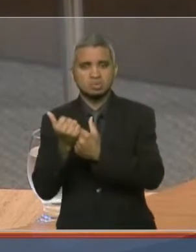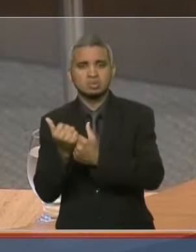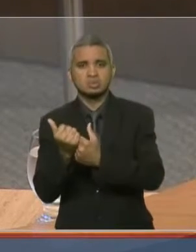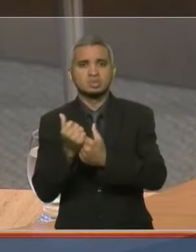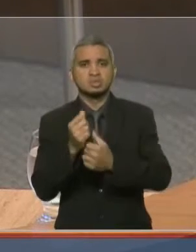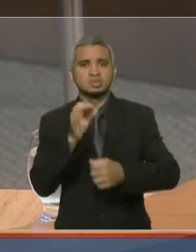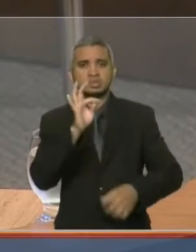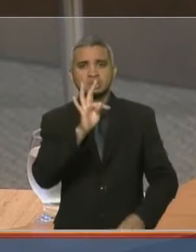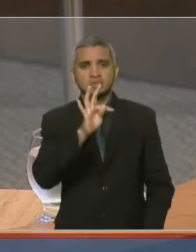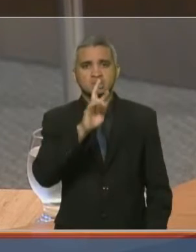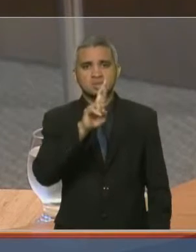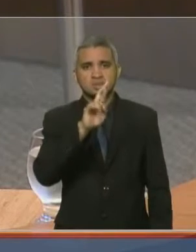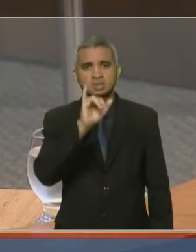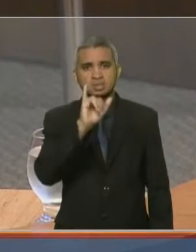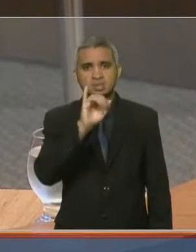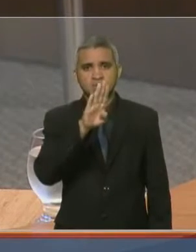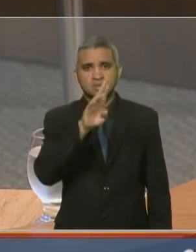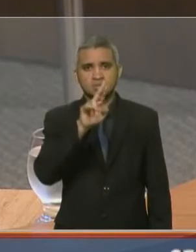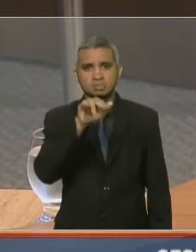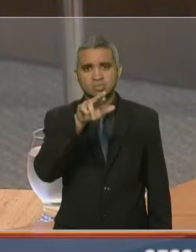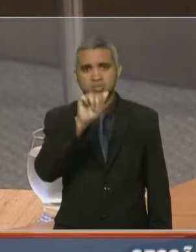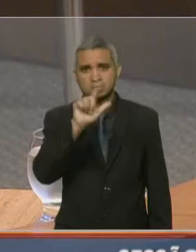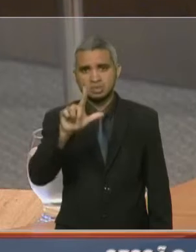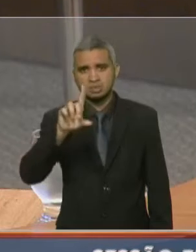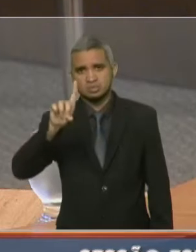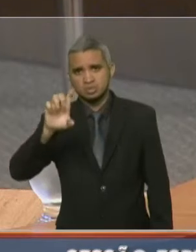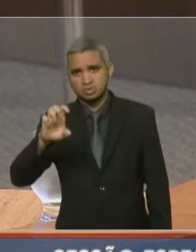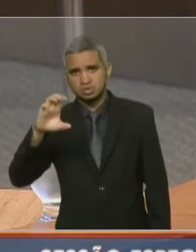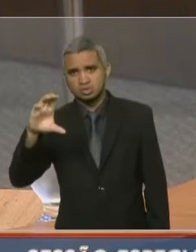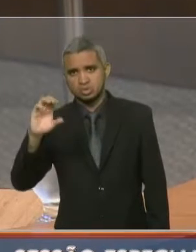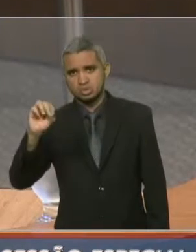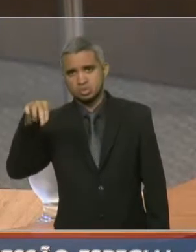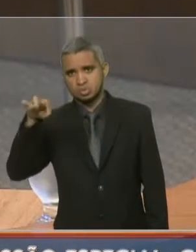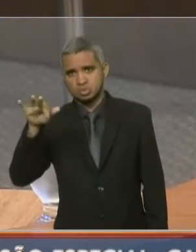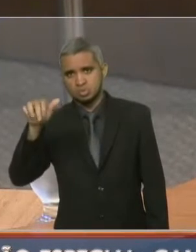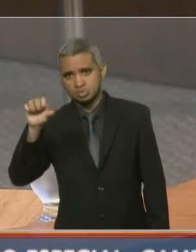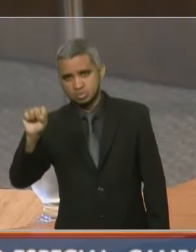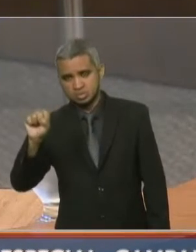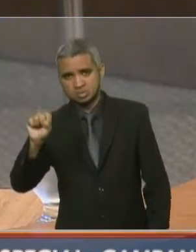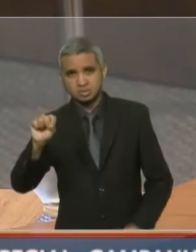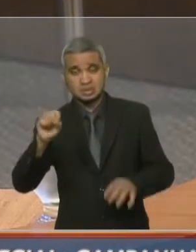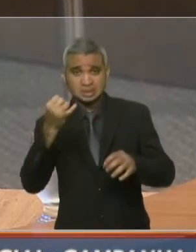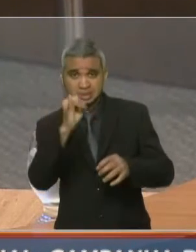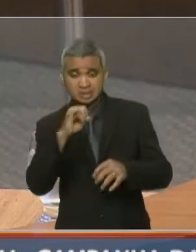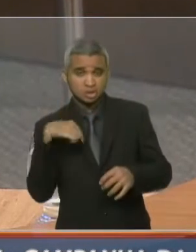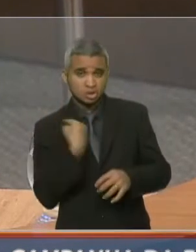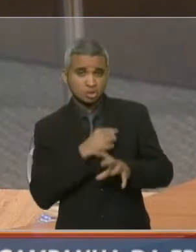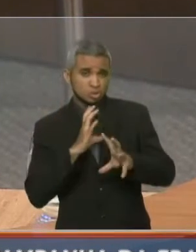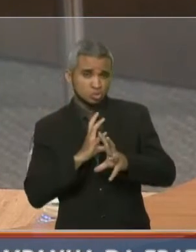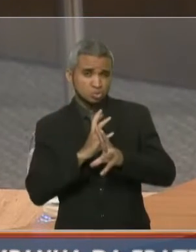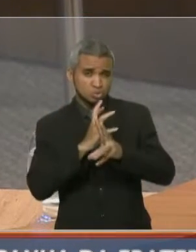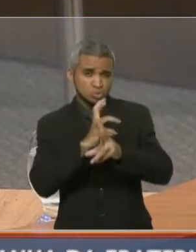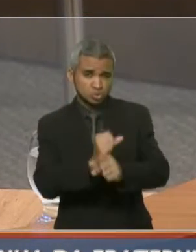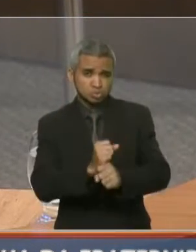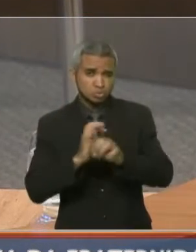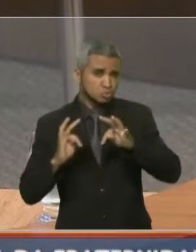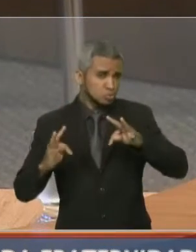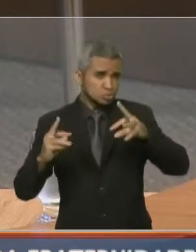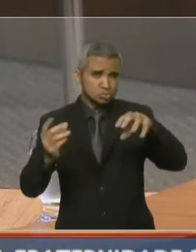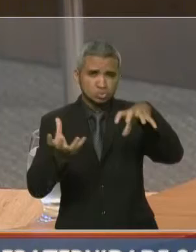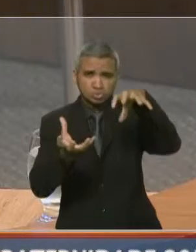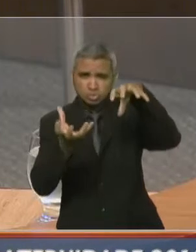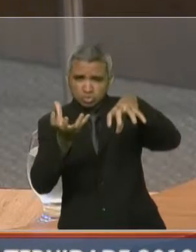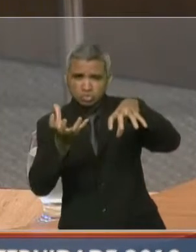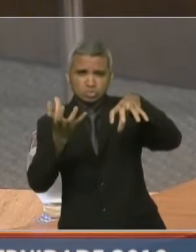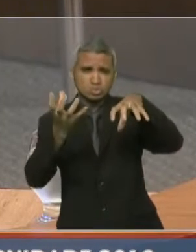Aproximadamente 60 mil pessoas. Se somássemos com todo esse povo, com certeza as coisas seriam diferentes.